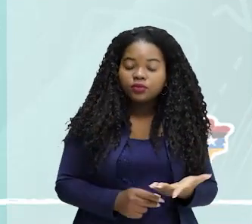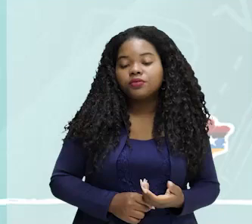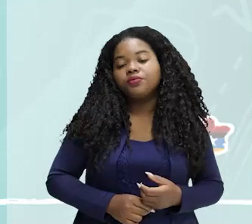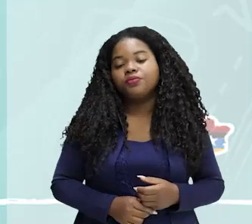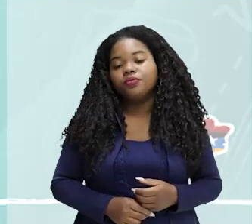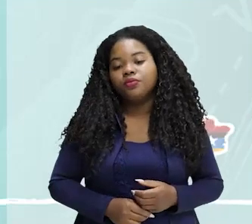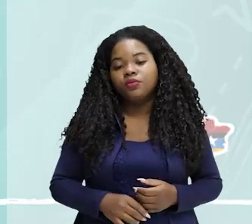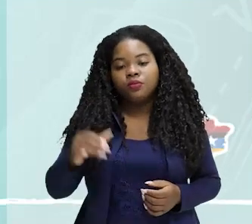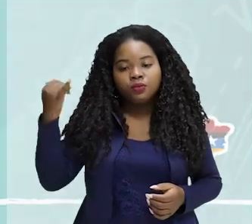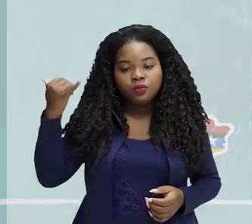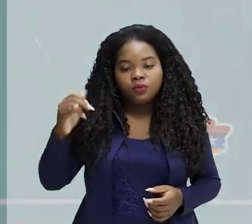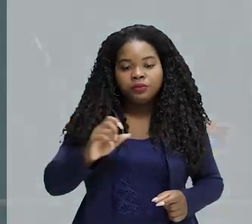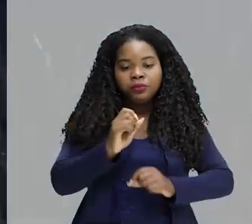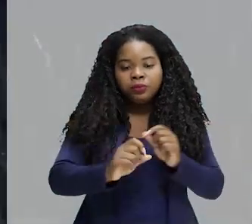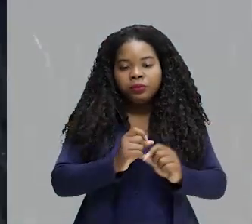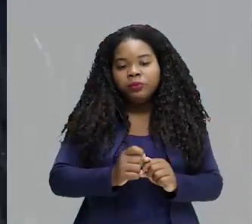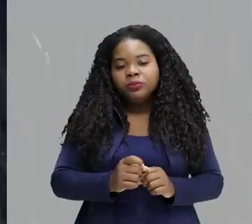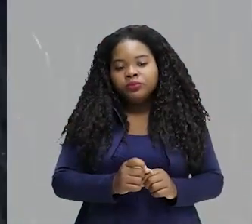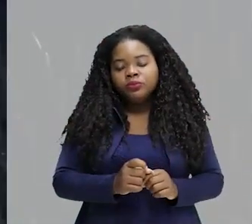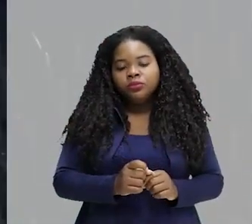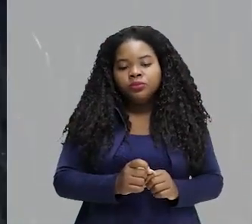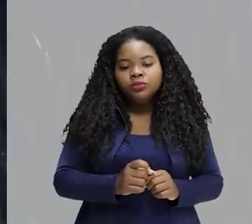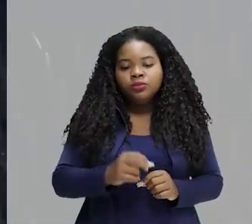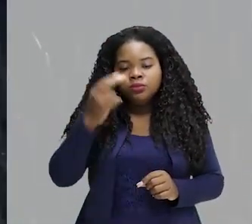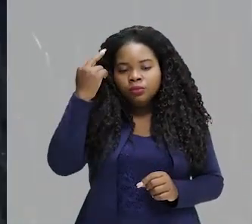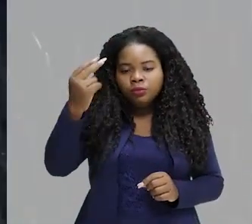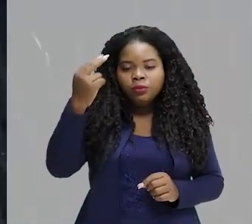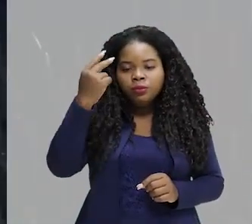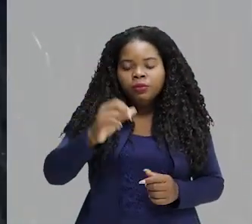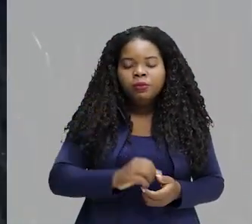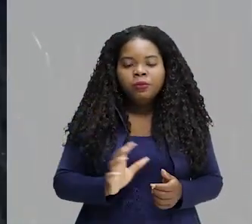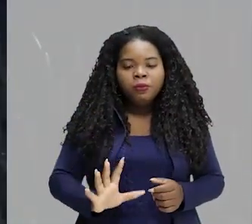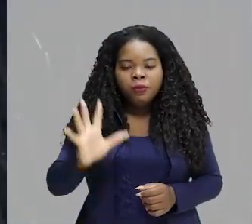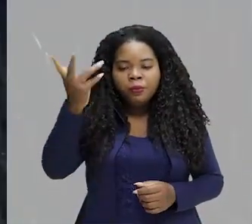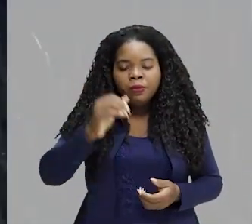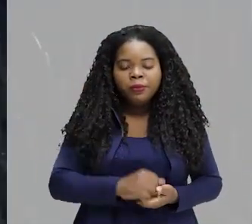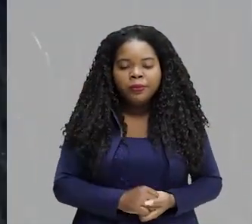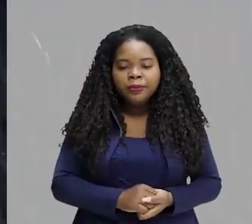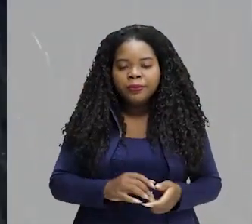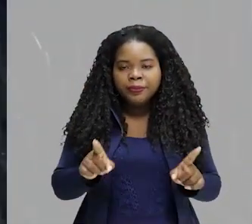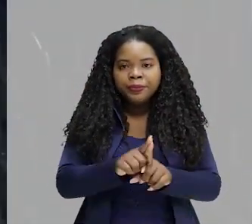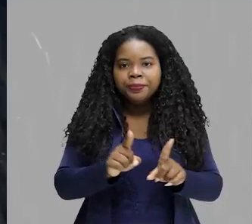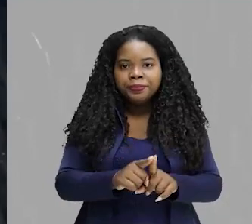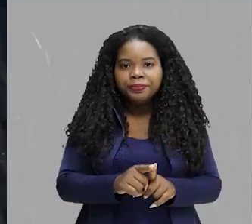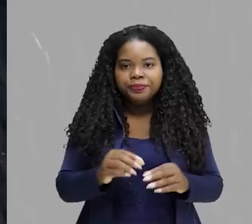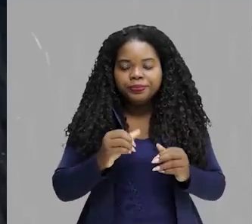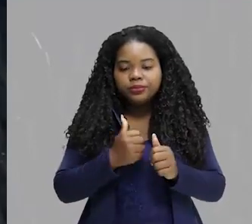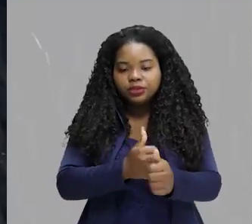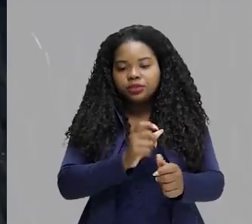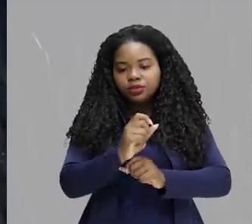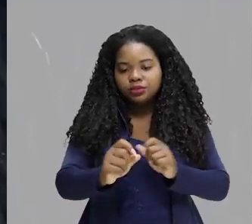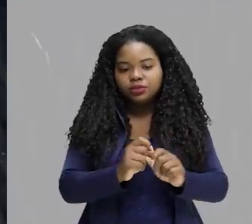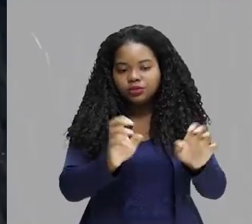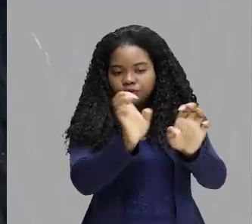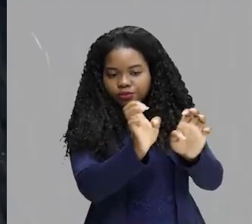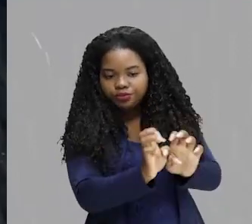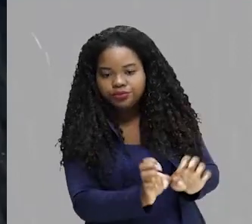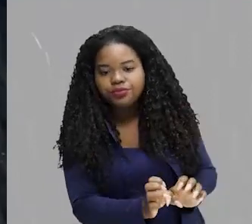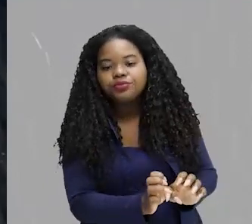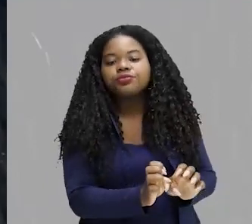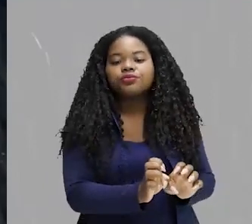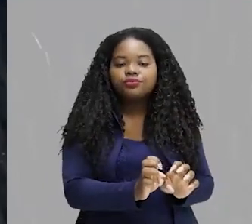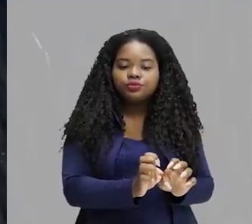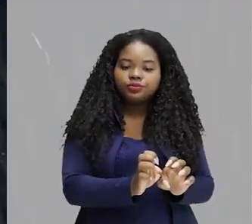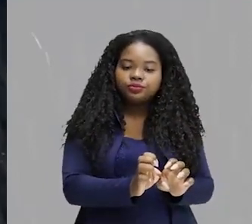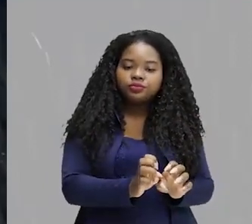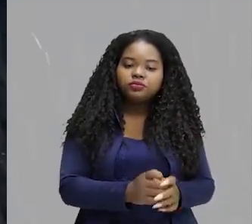ele conta ou ele faz um relato de um evento, de uma situação. Tá? Esses poemas eles seguem uma sequência, que pode